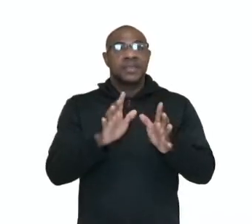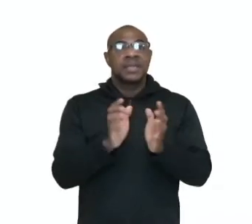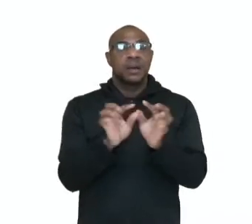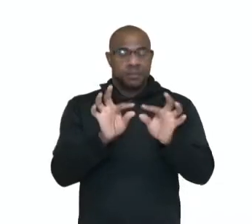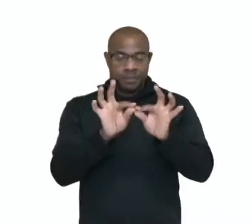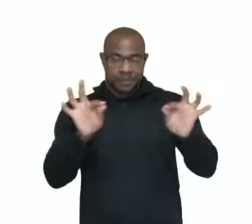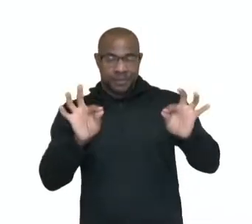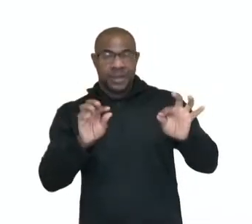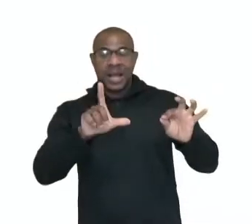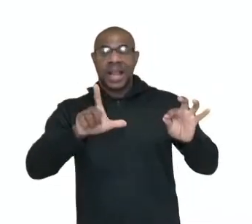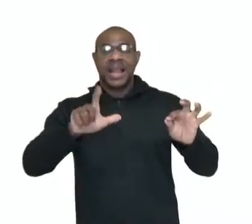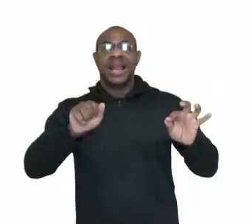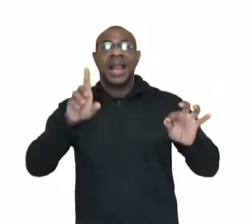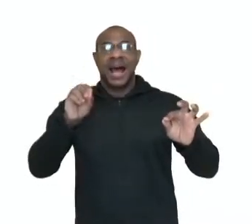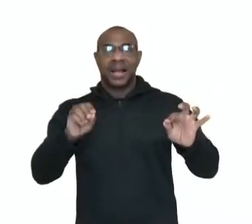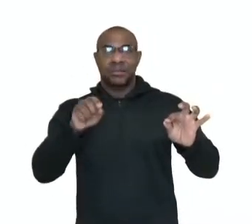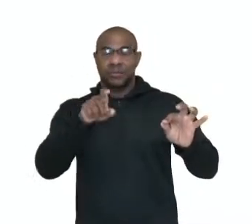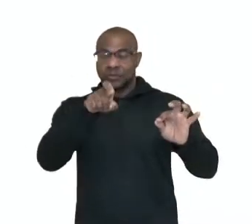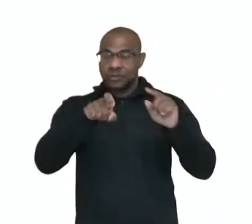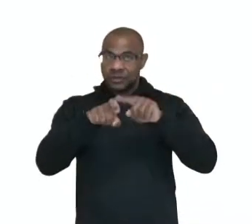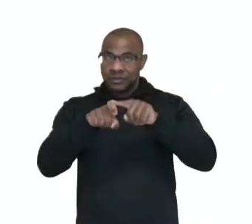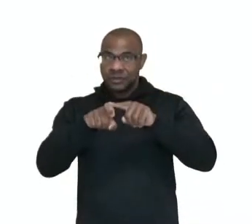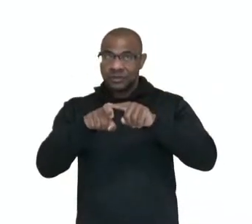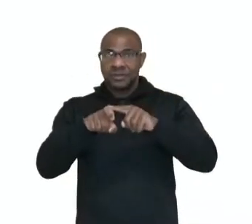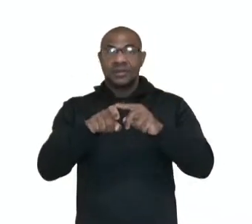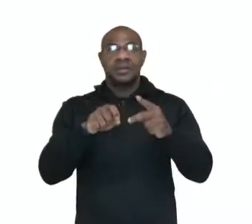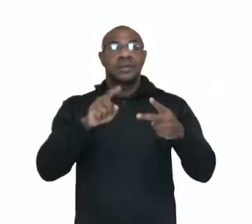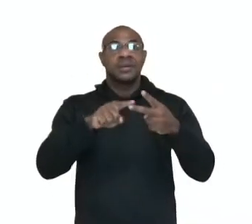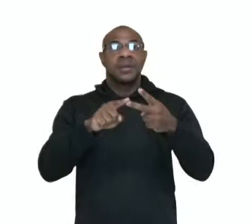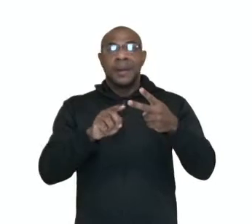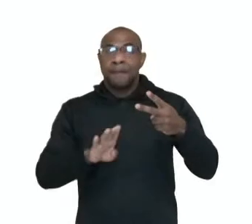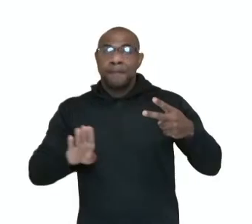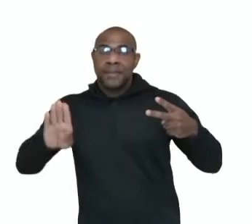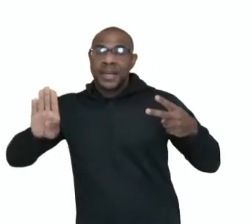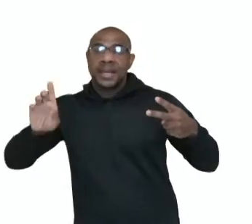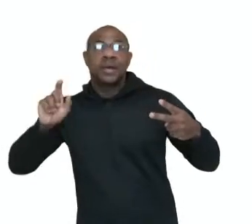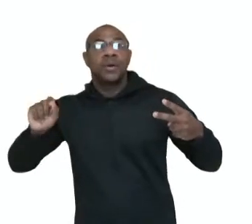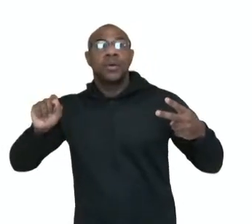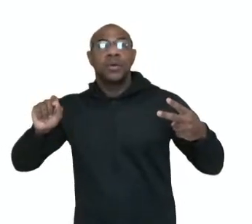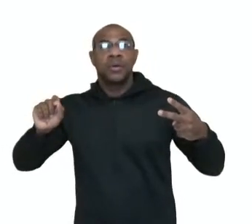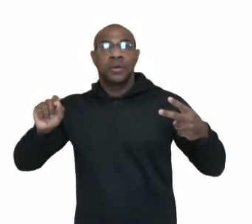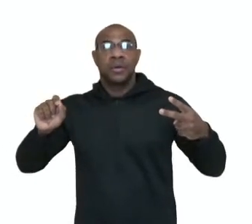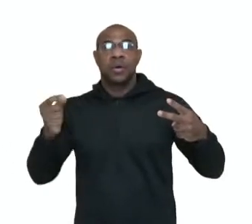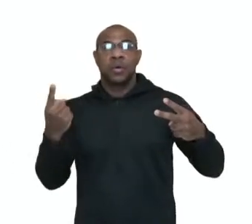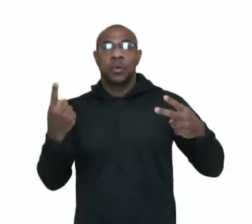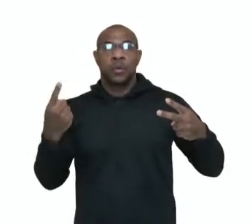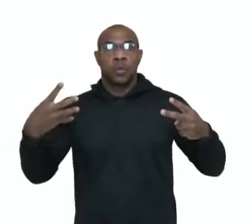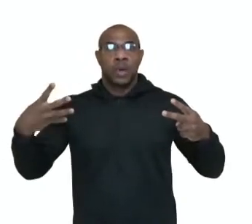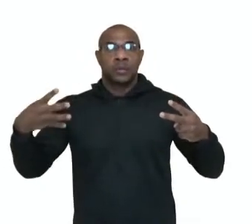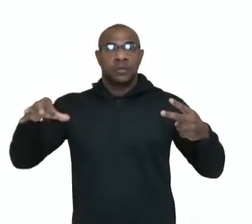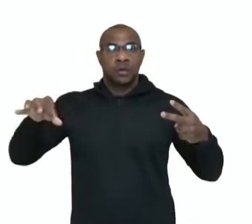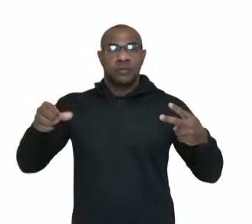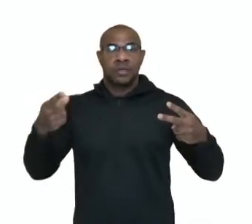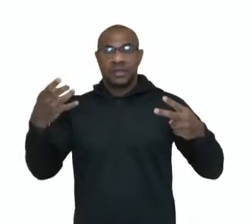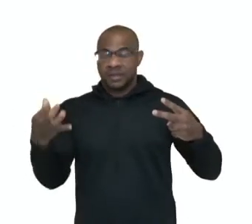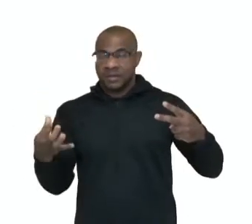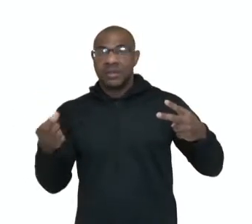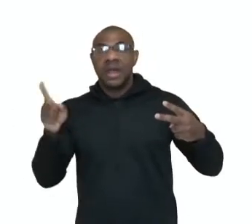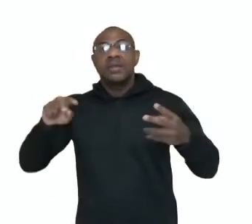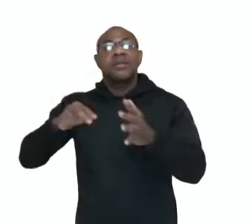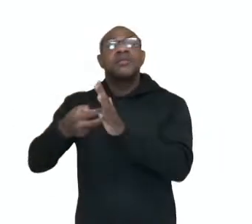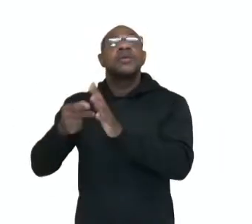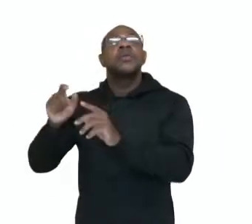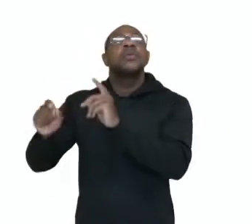quadrados. Medida de lado eu vou chamar de x. E o conjunto B, 1, 4, 9 e 16, que